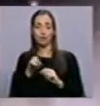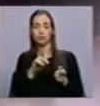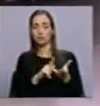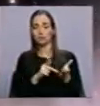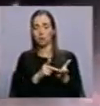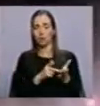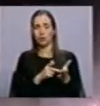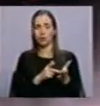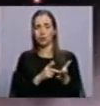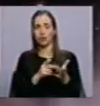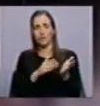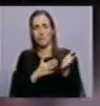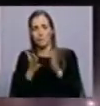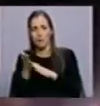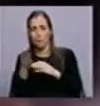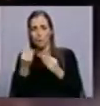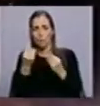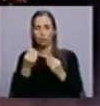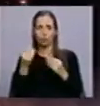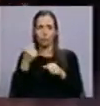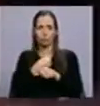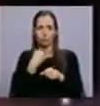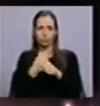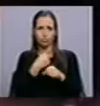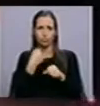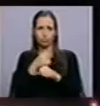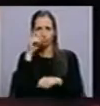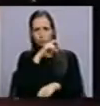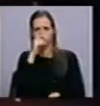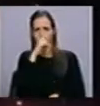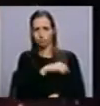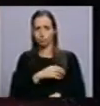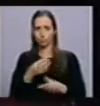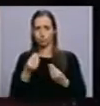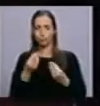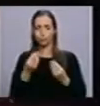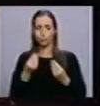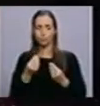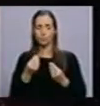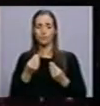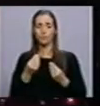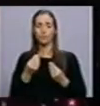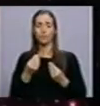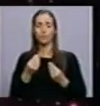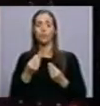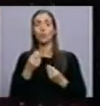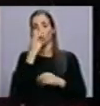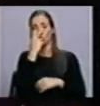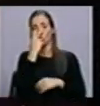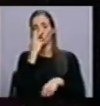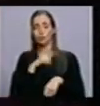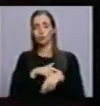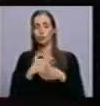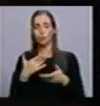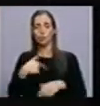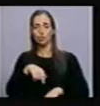muito manual, muito laboriosa, muito trabalhosa e que, curiosamente, nos dias de hoje, obviamente, nós